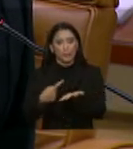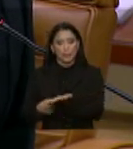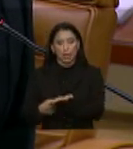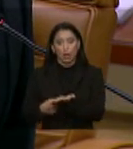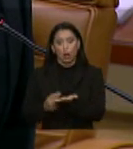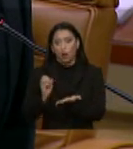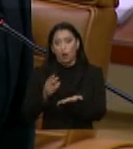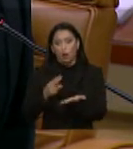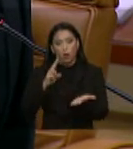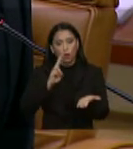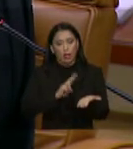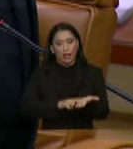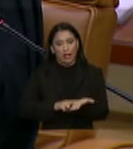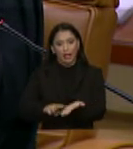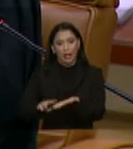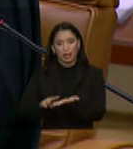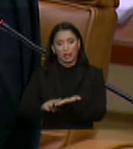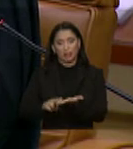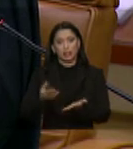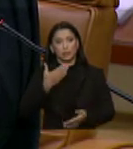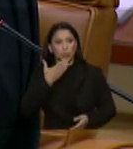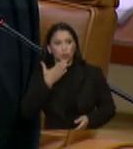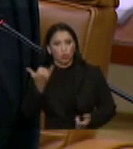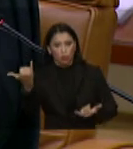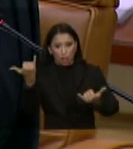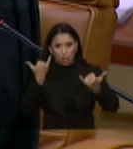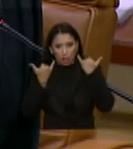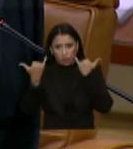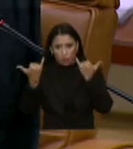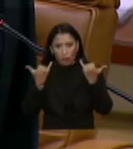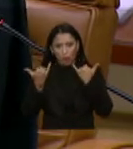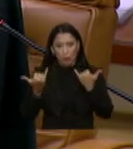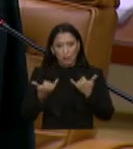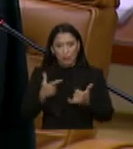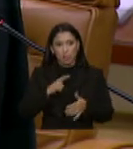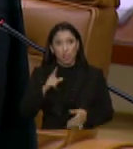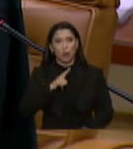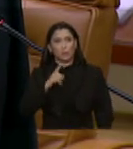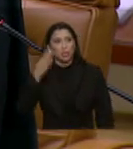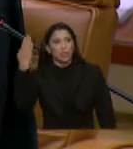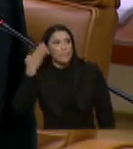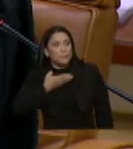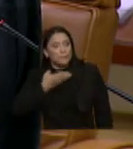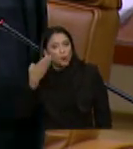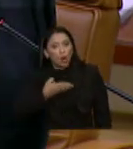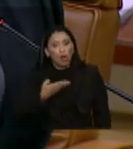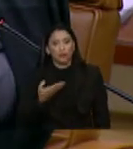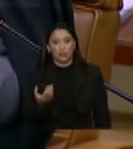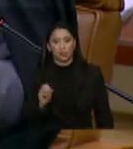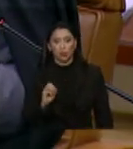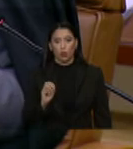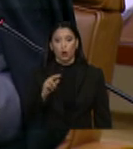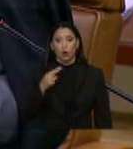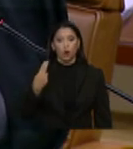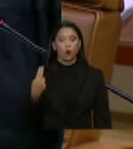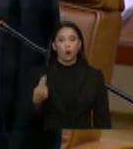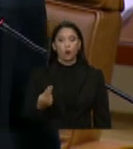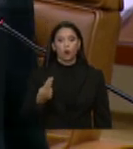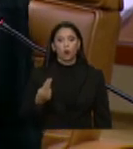cartas rugatórias para obter informações para obter provas ou podemos utilizar outros